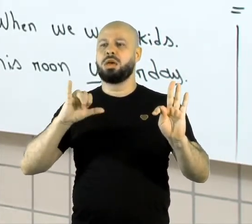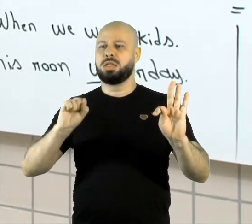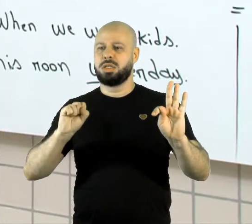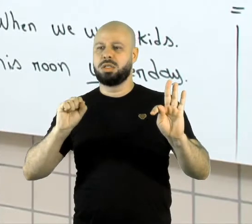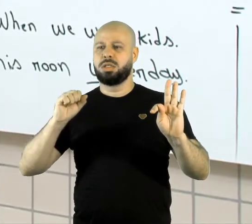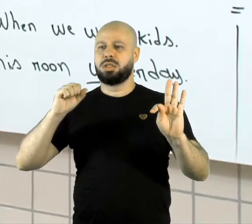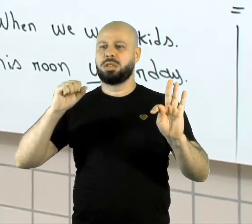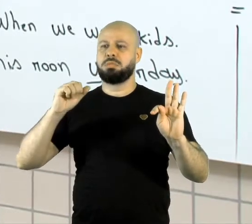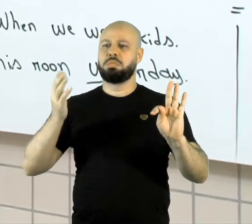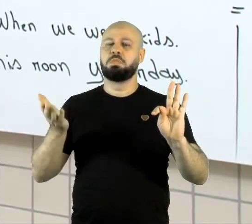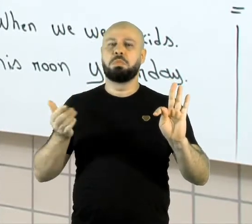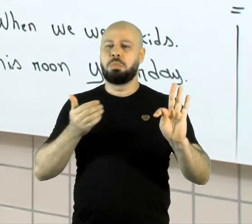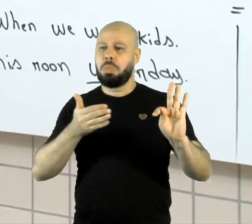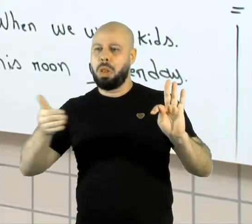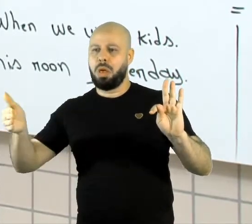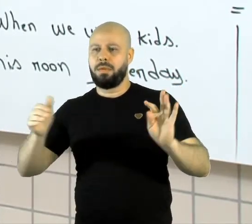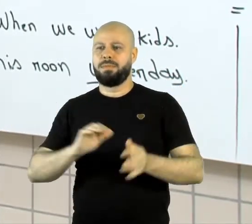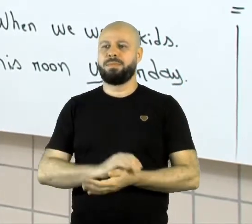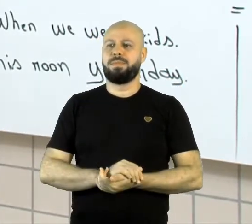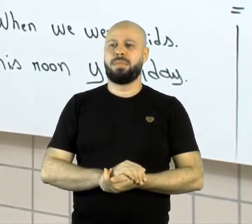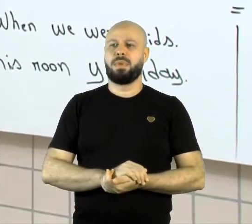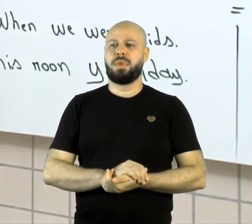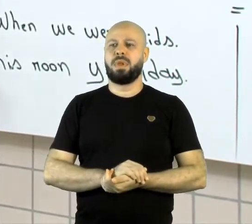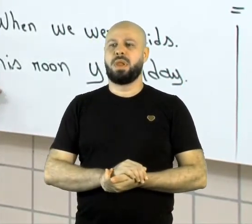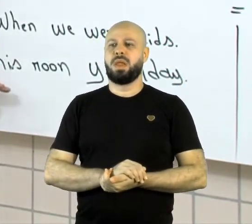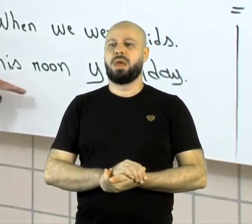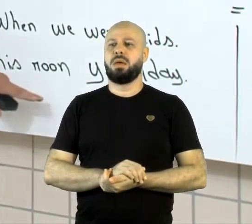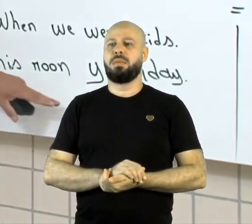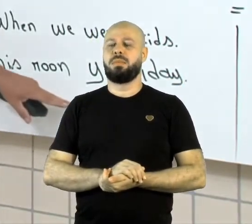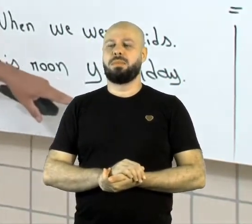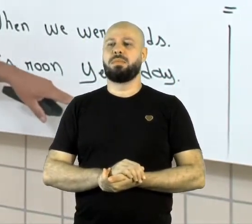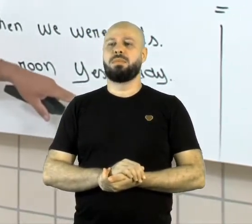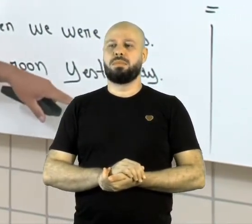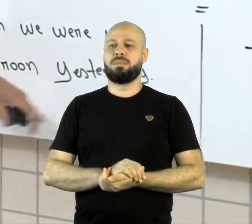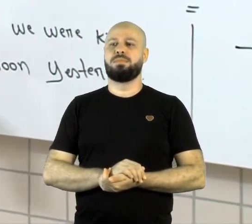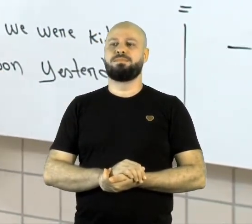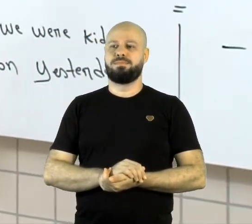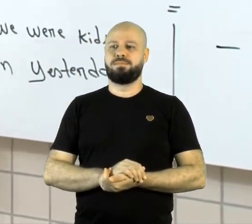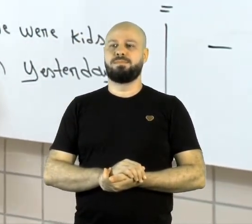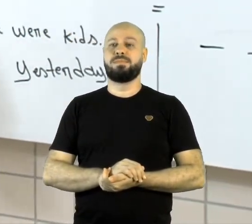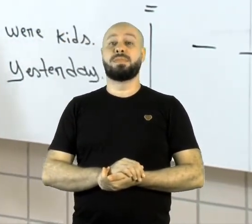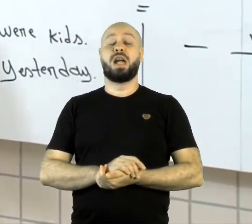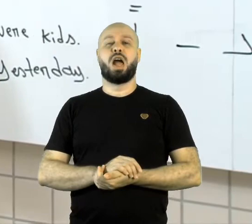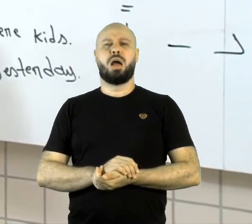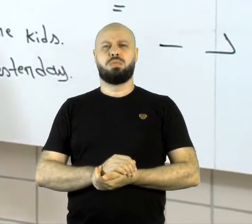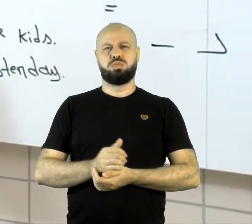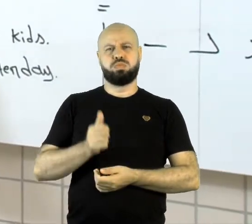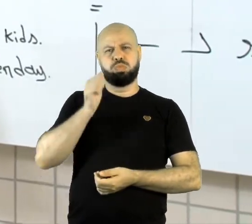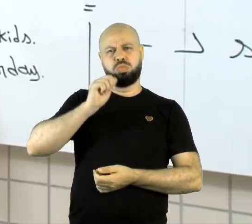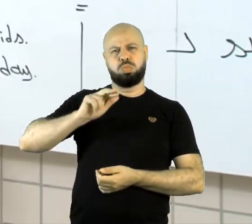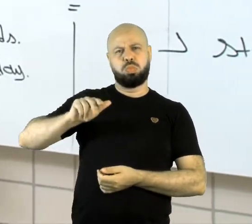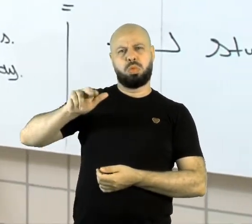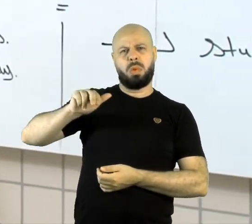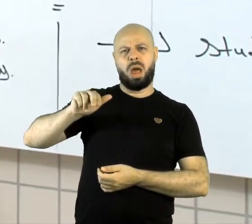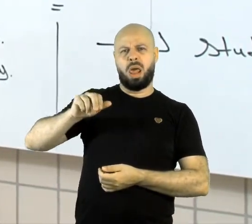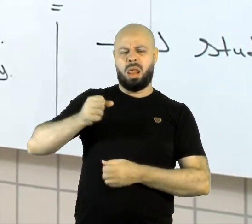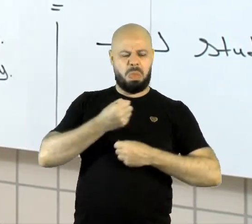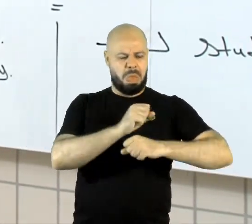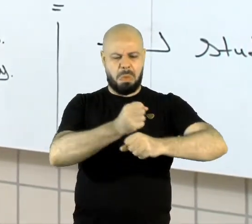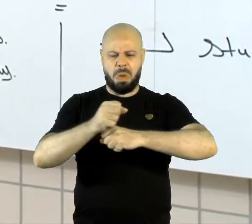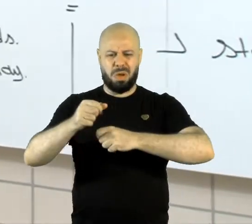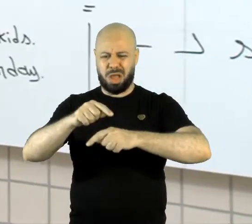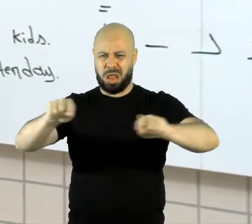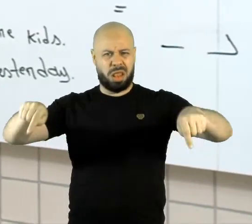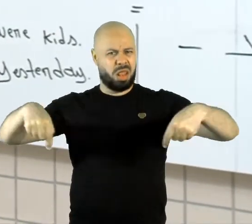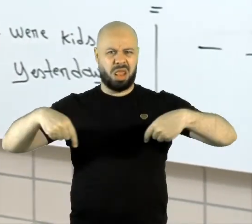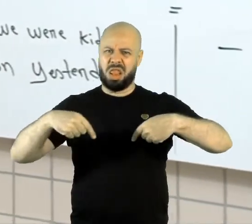ela, no caso, she didn't clean this room yesterday. Eu estou falando que a minha irmã, ela não limpou esta sala